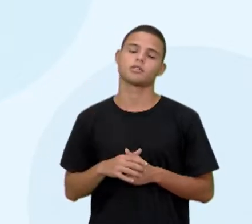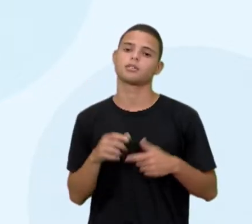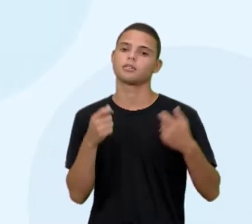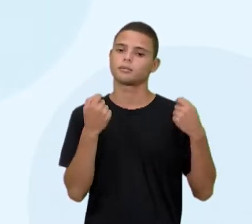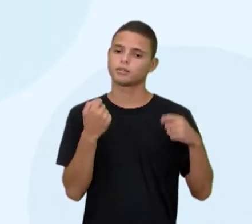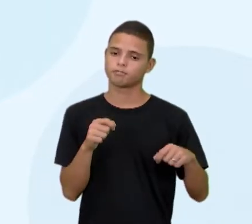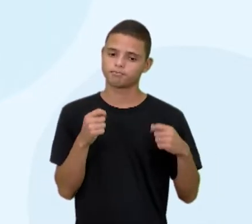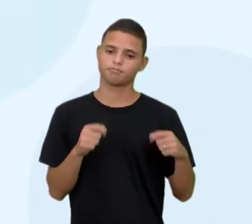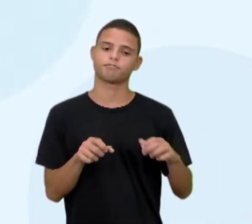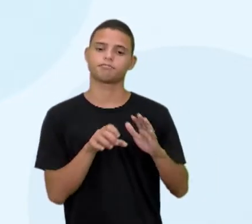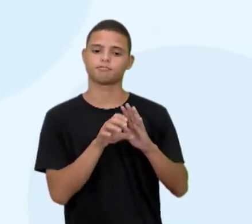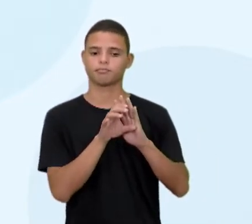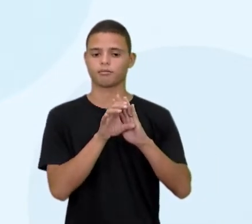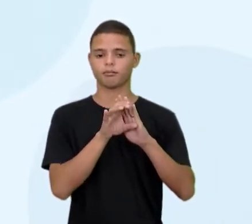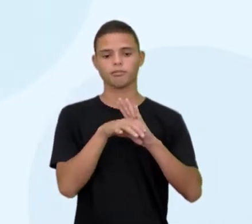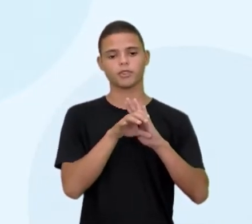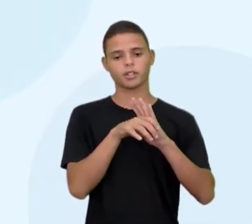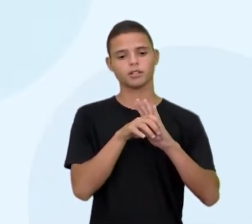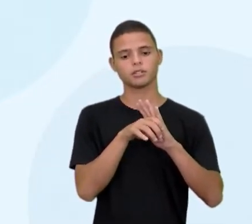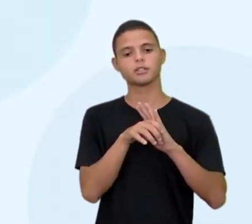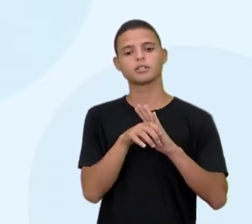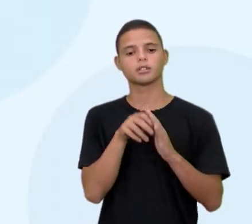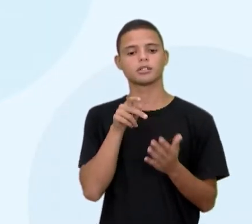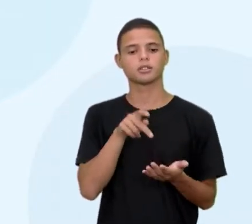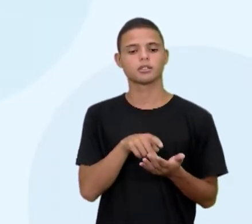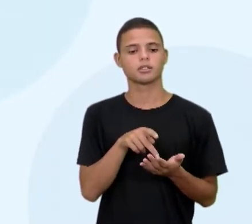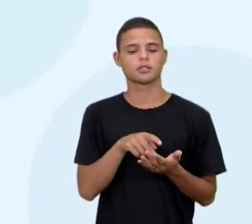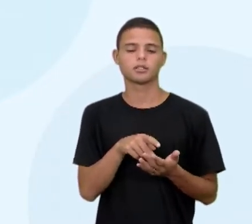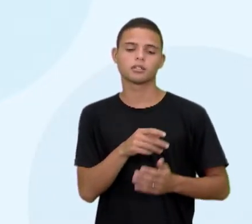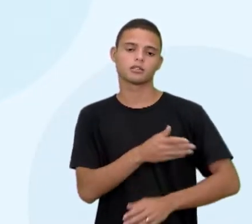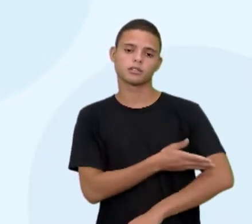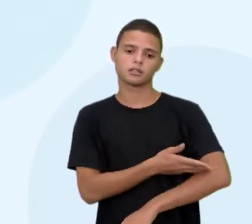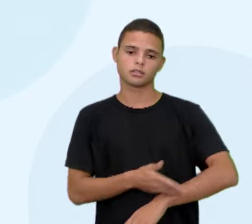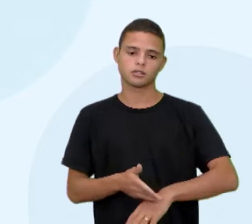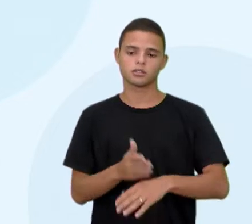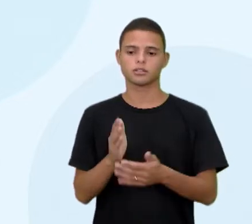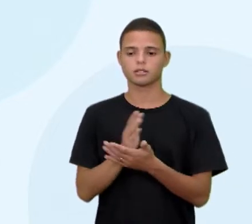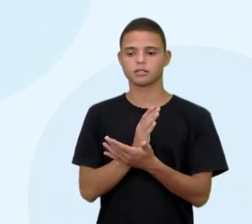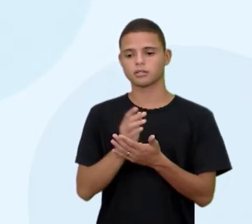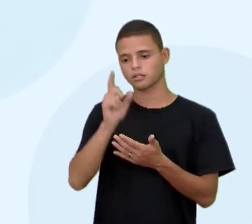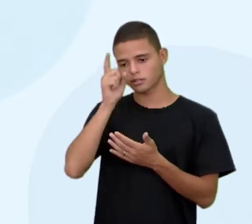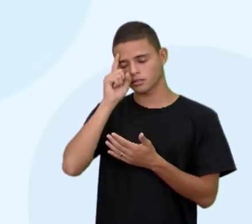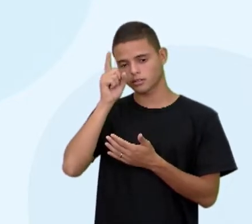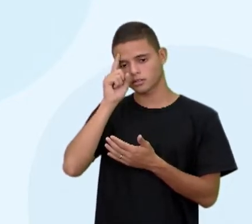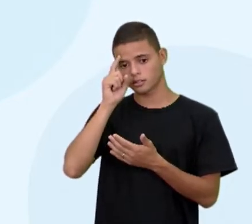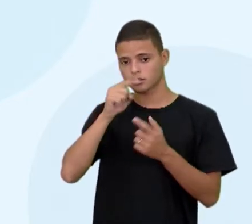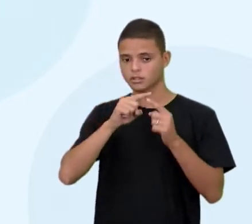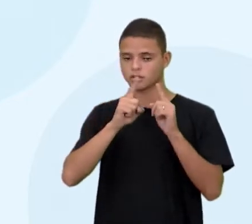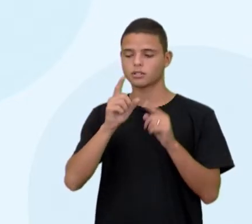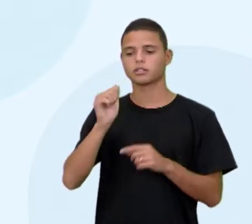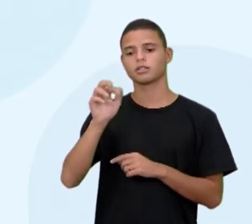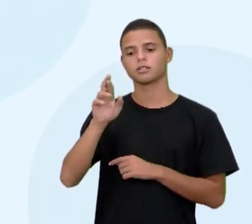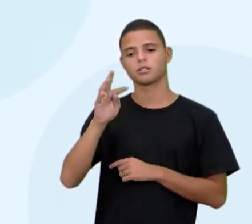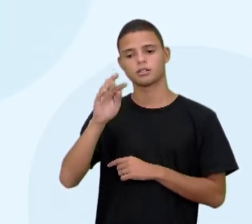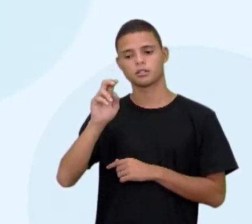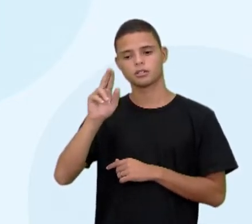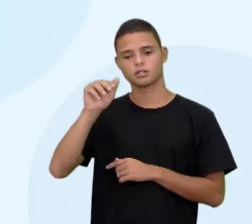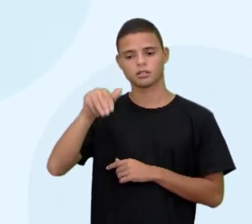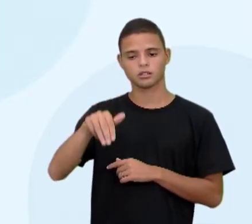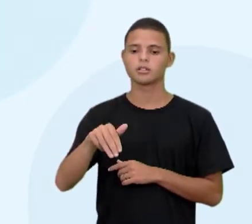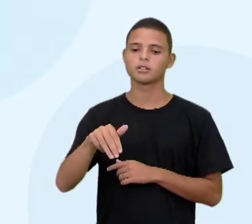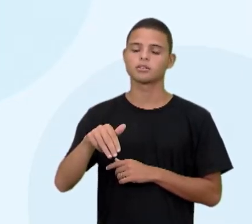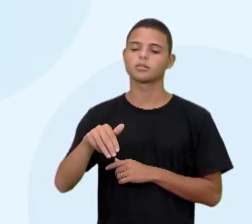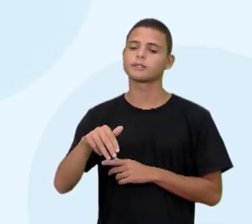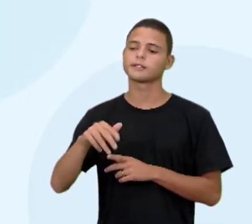a contextualização aos fatos recentes, geralmente presentes nas notícias. Já o cartoon é atemporal.